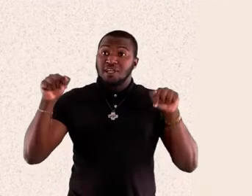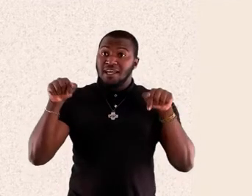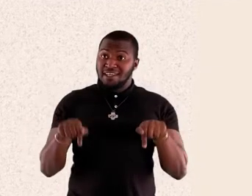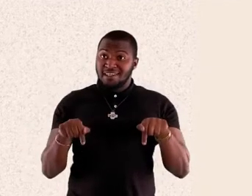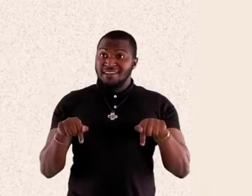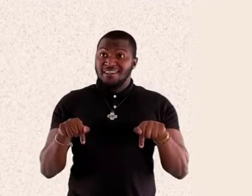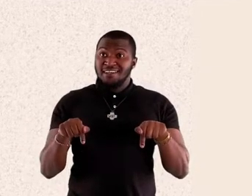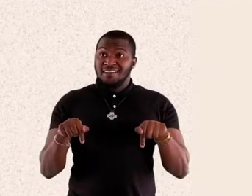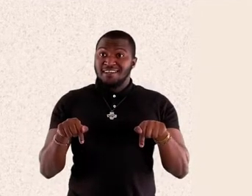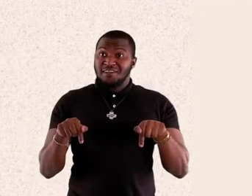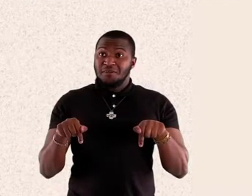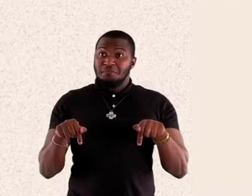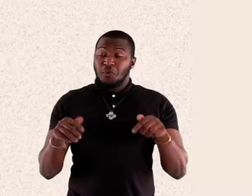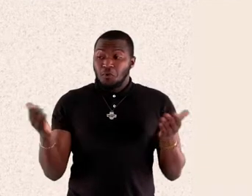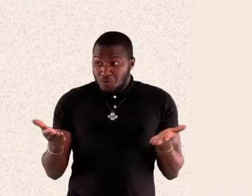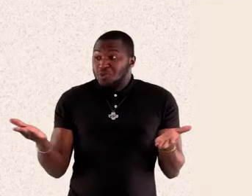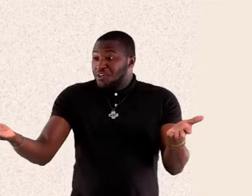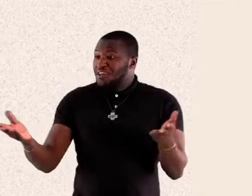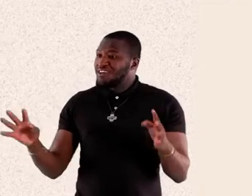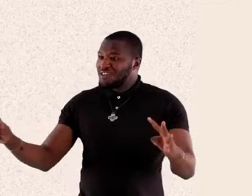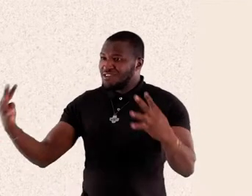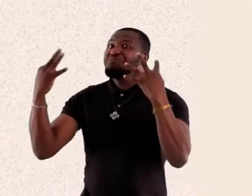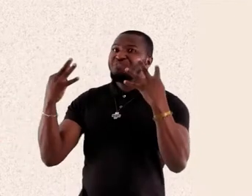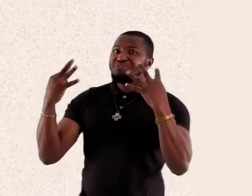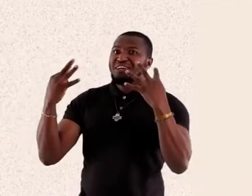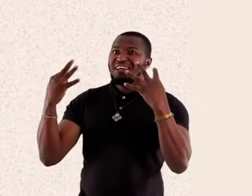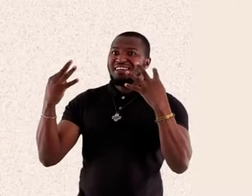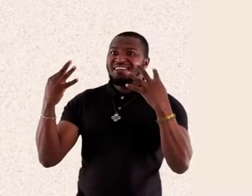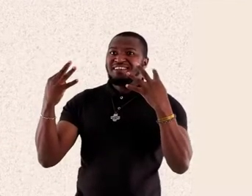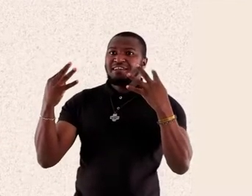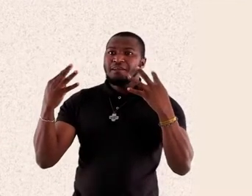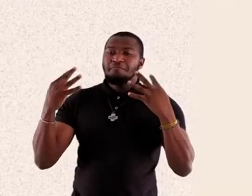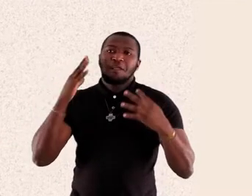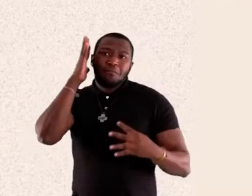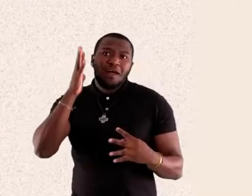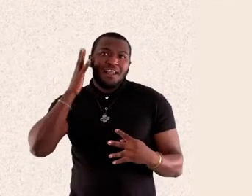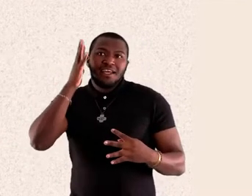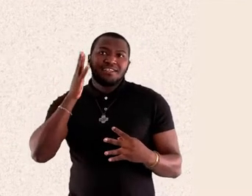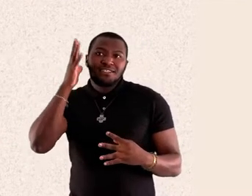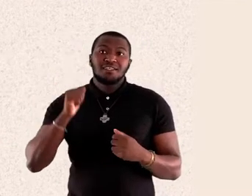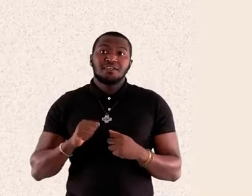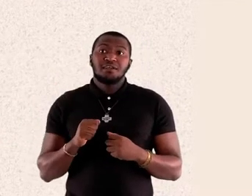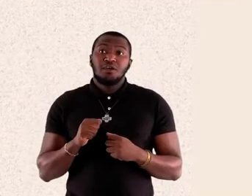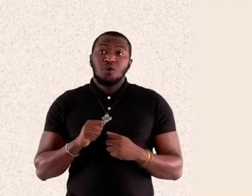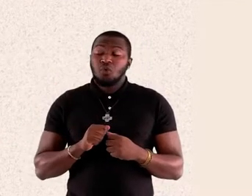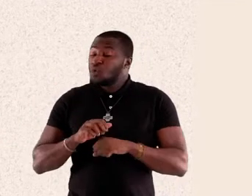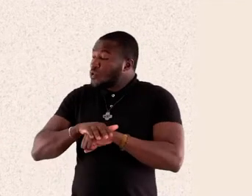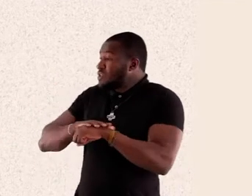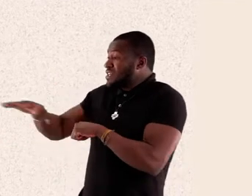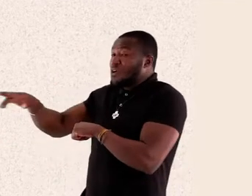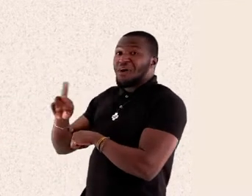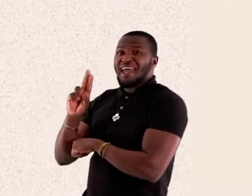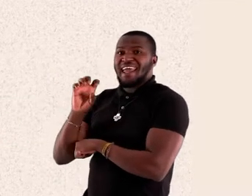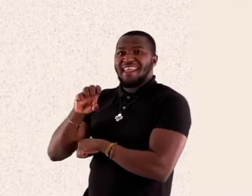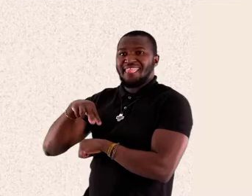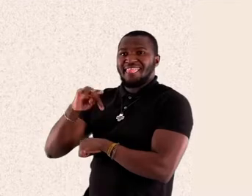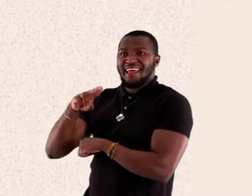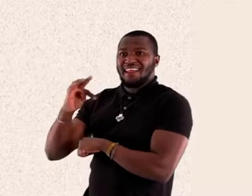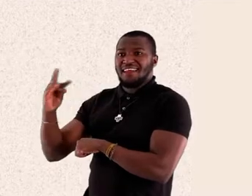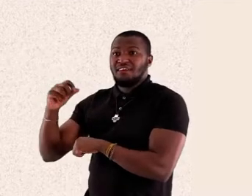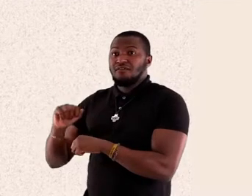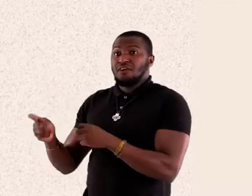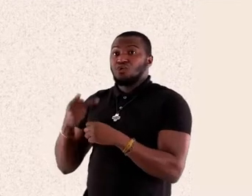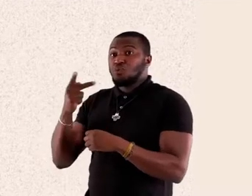né estão ouvindo a minha palestra então quando eu conversei com Renata a Renata me falou do texto do Cortella